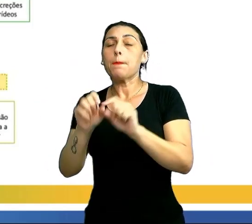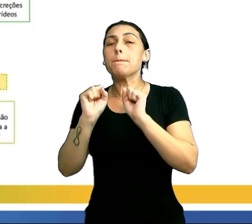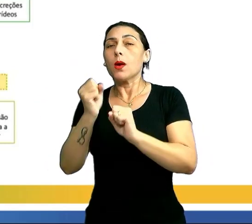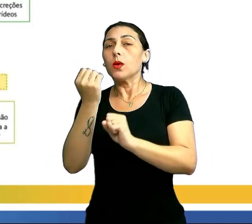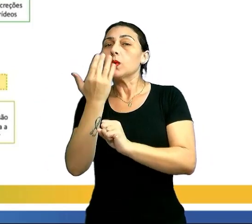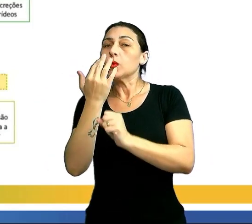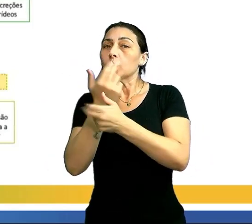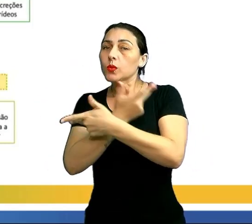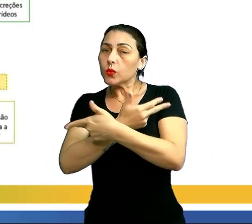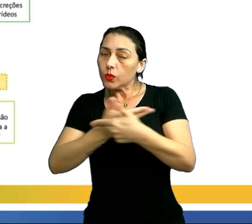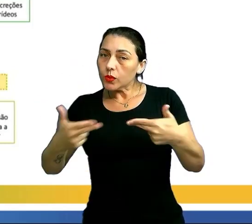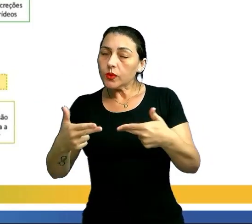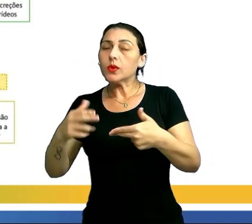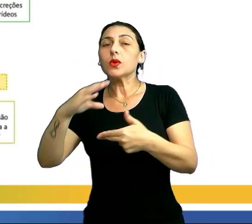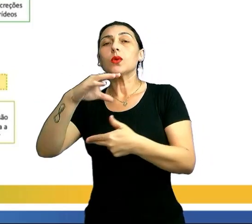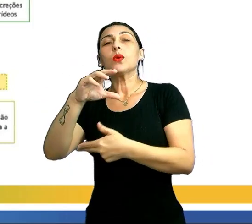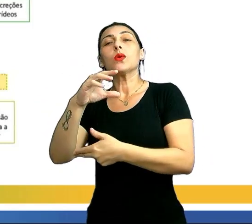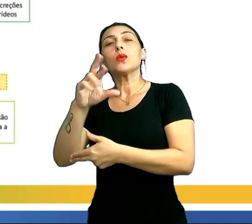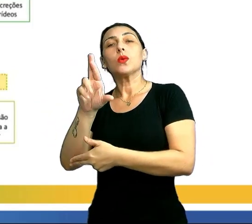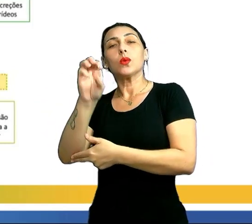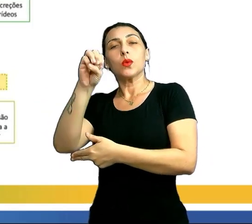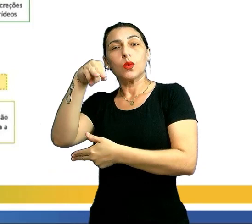cromoplastos. O cromoplasto